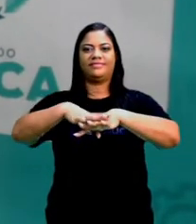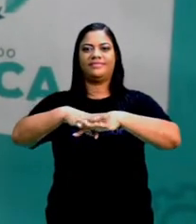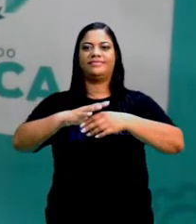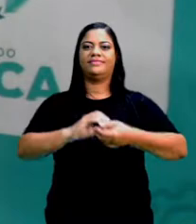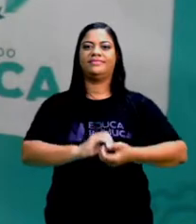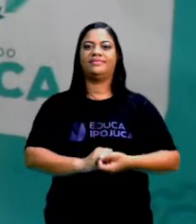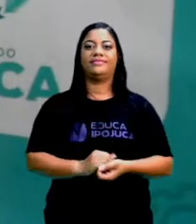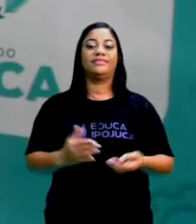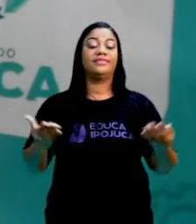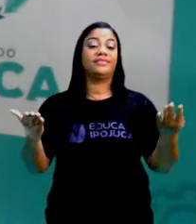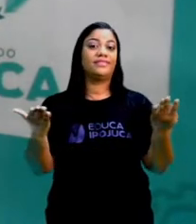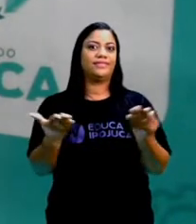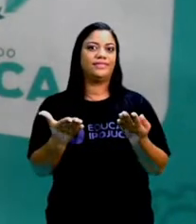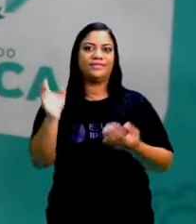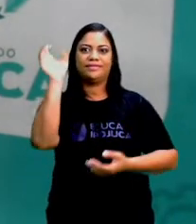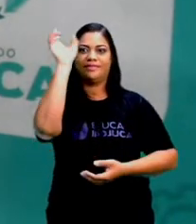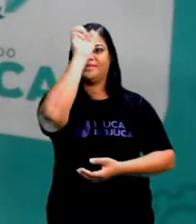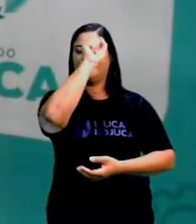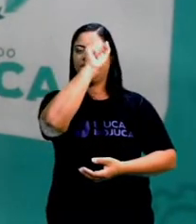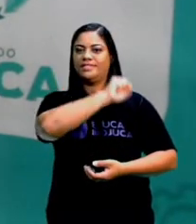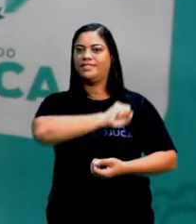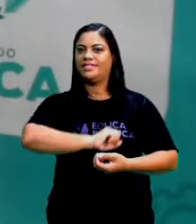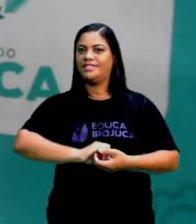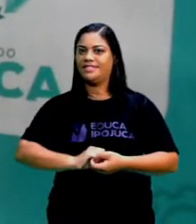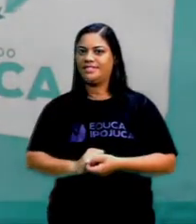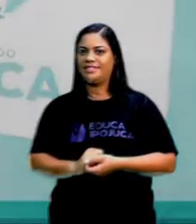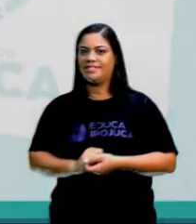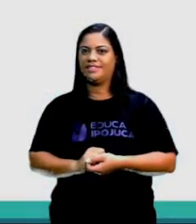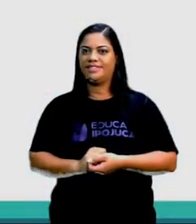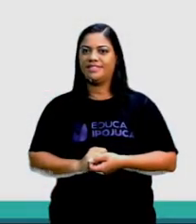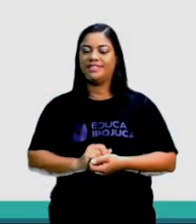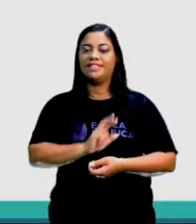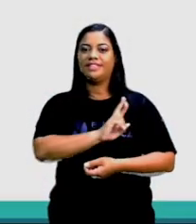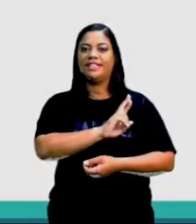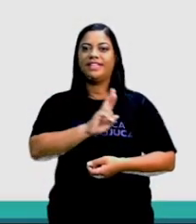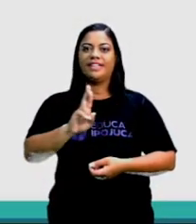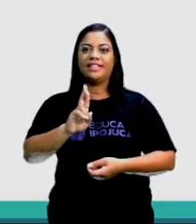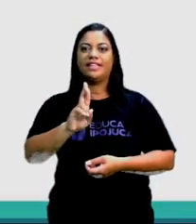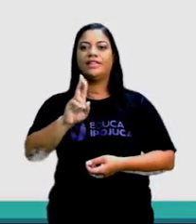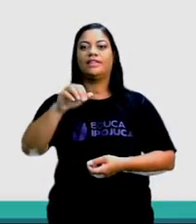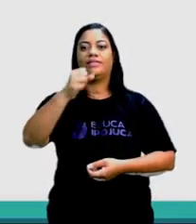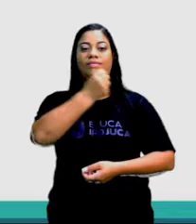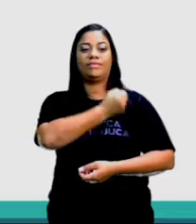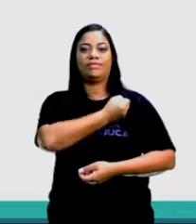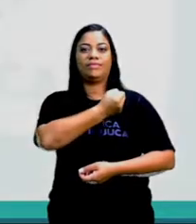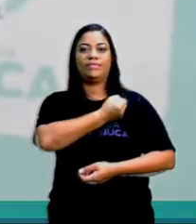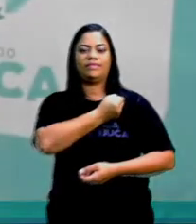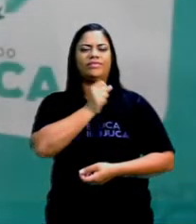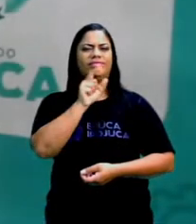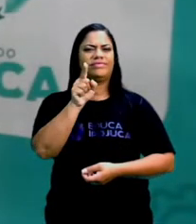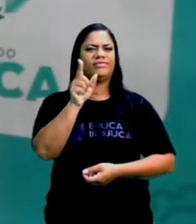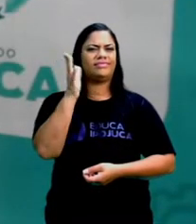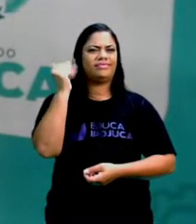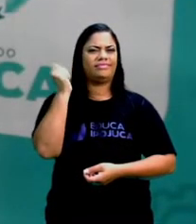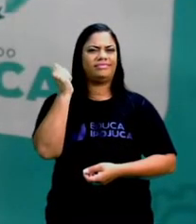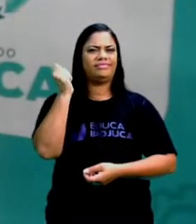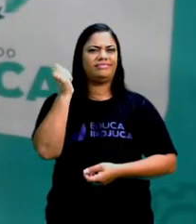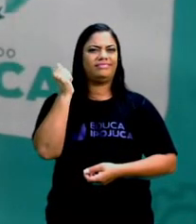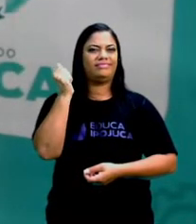matemática. E hoje vamos aprender sobre a reta numérica. Já escutou sobre esse